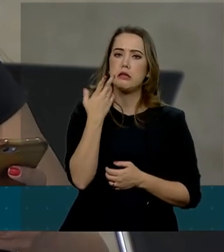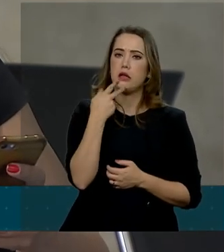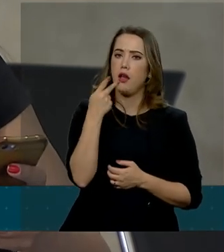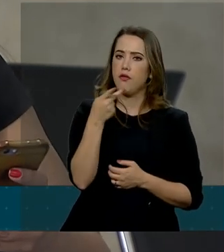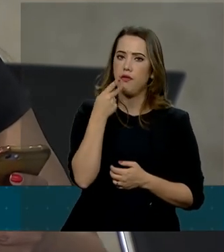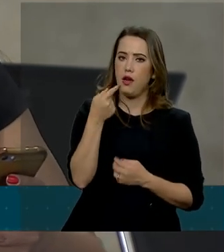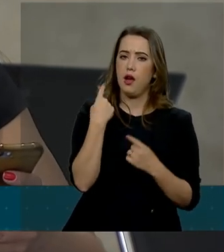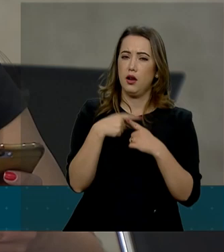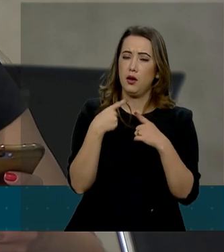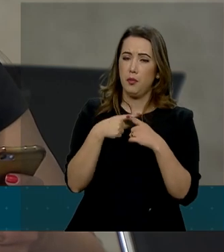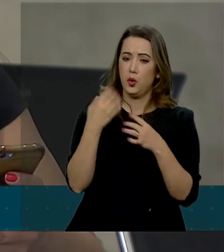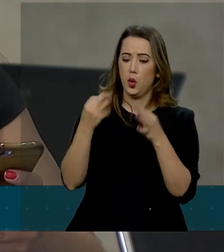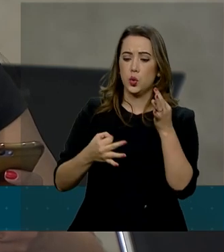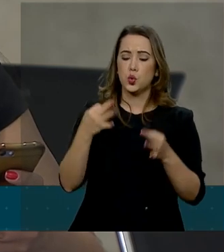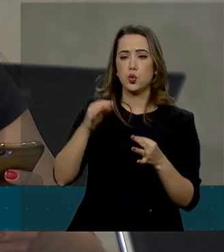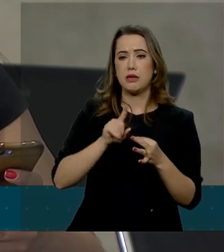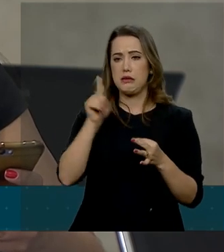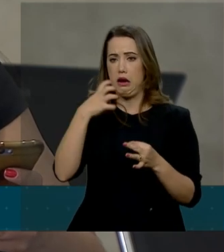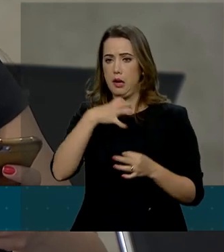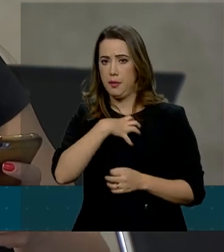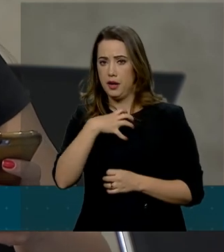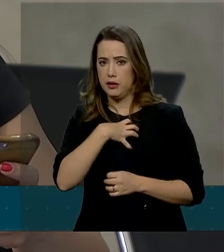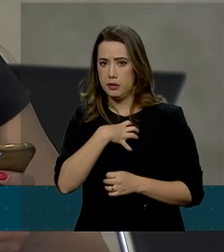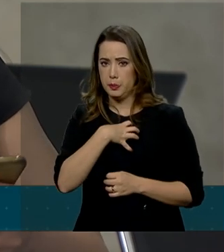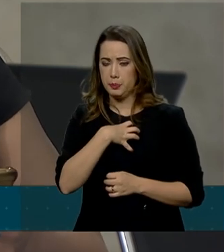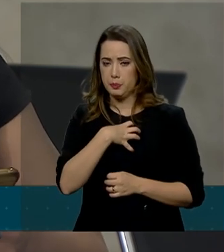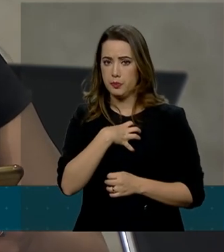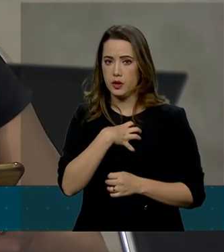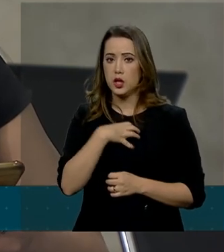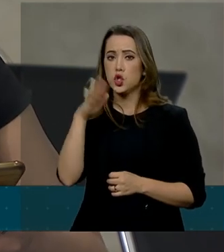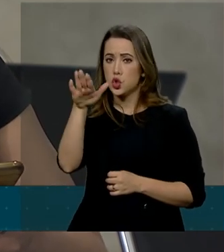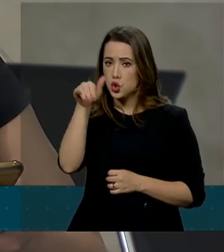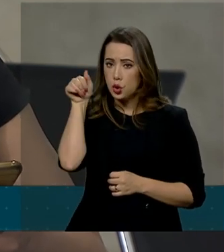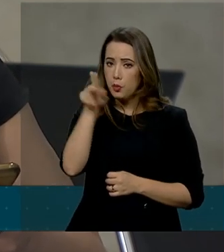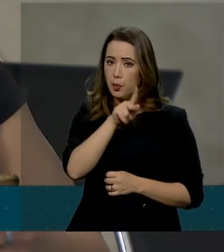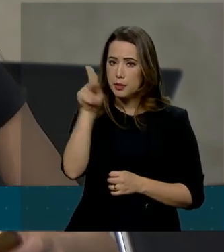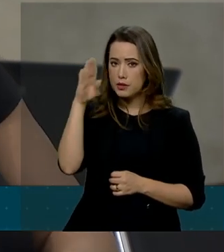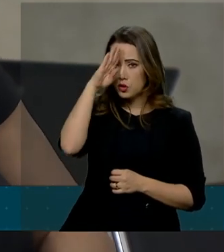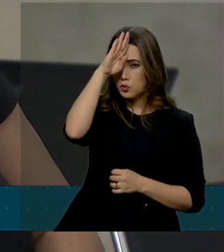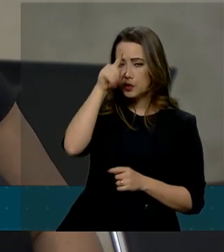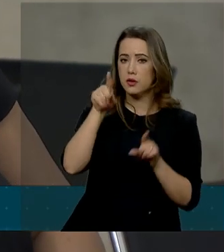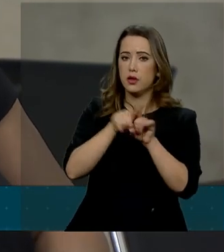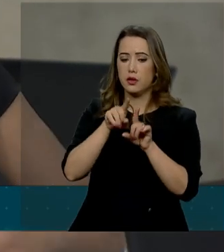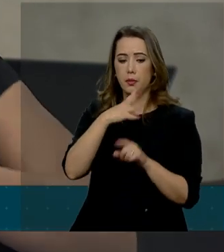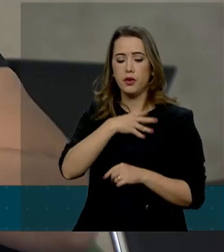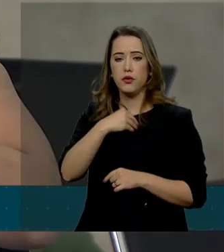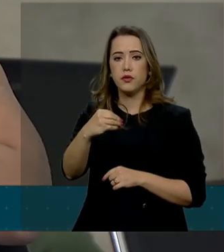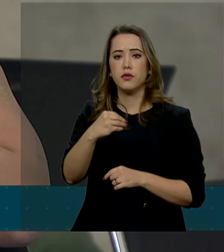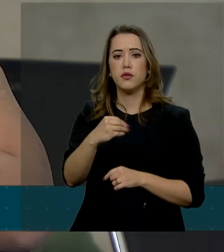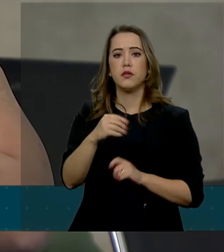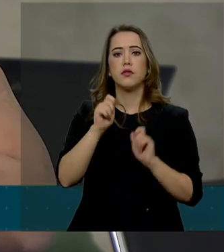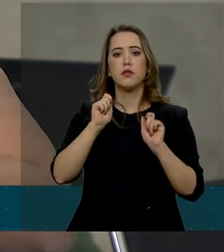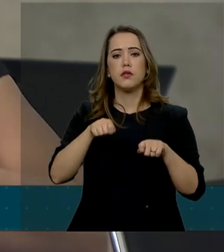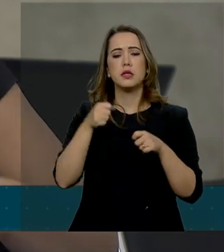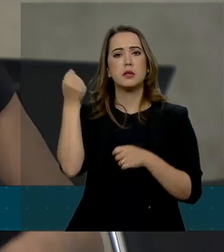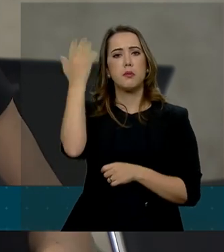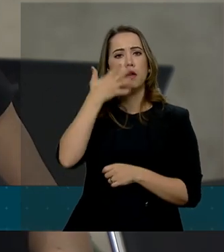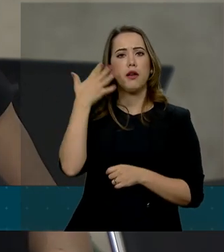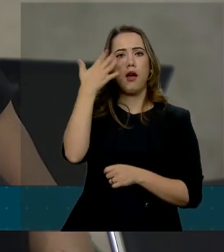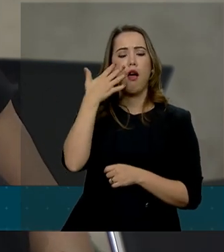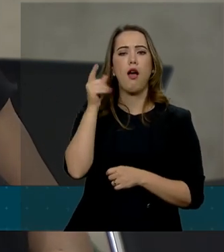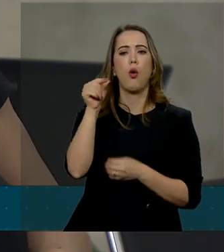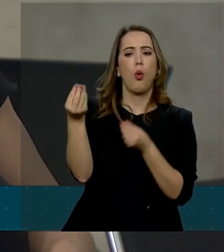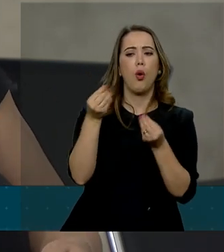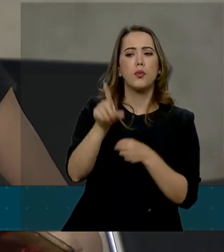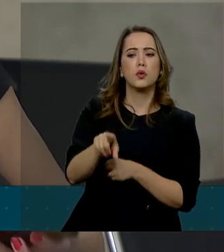decisão de juiz na baía da 1ª vara cível que tinha o presidente o seu filho explicar a possível indicação de eduardo gostou nada da embaixada